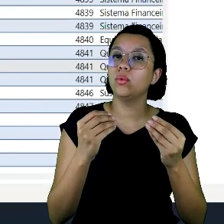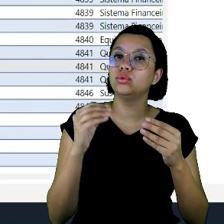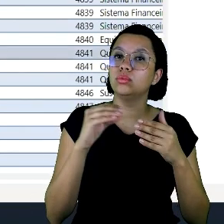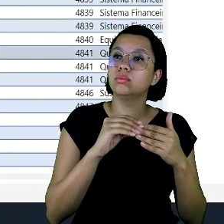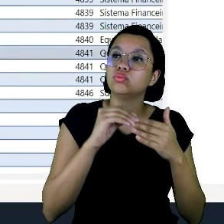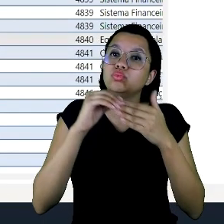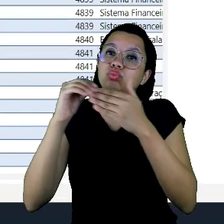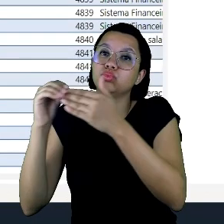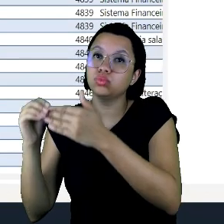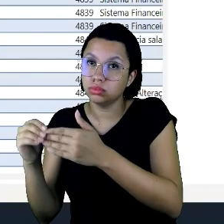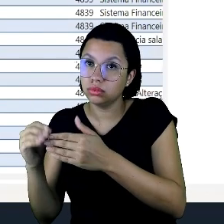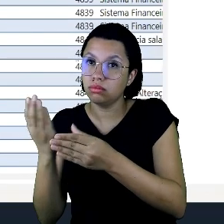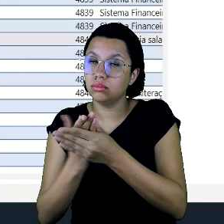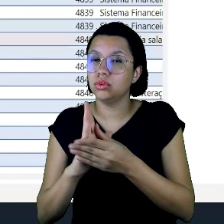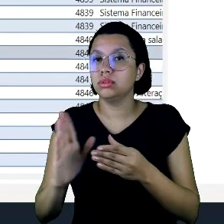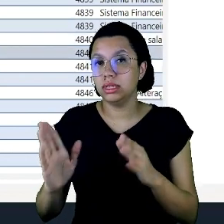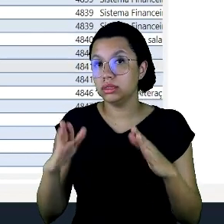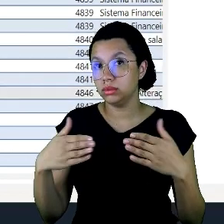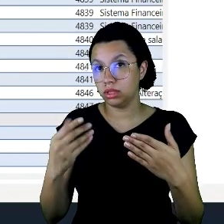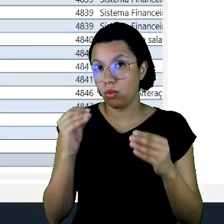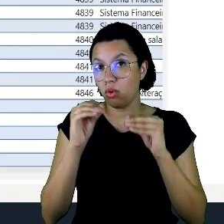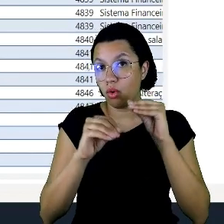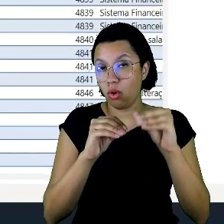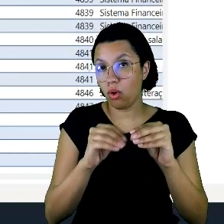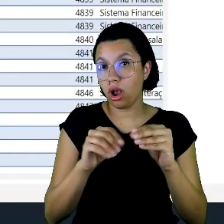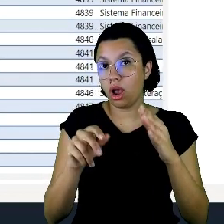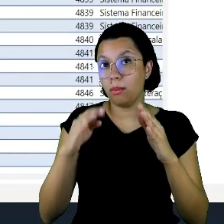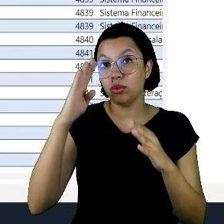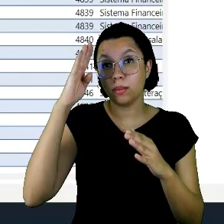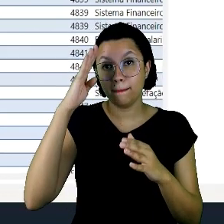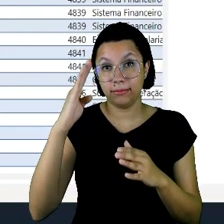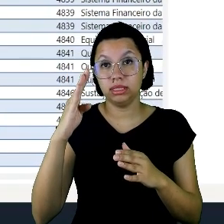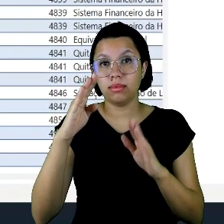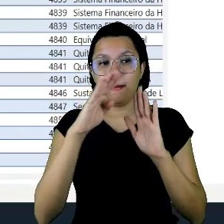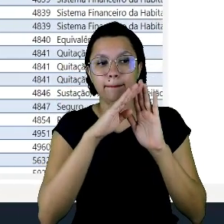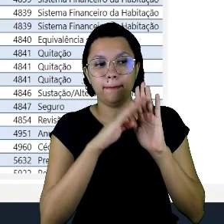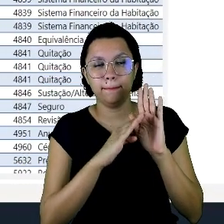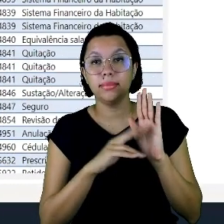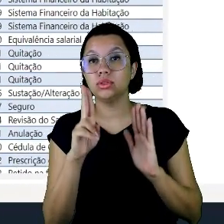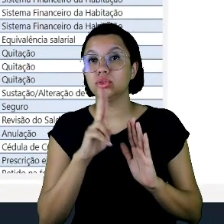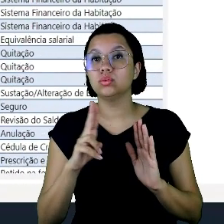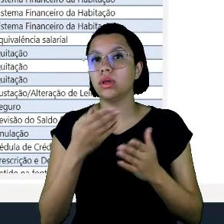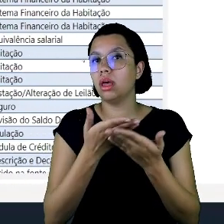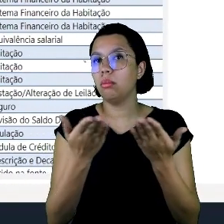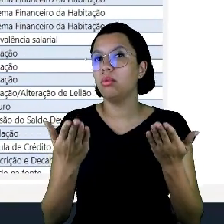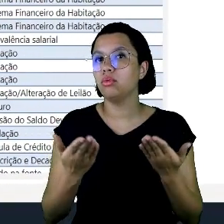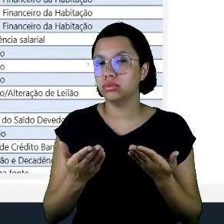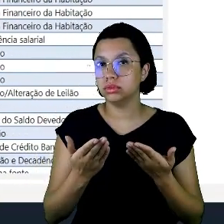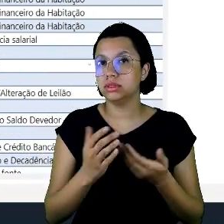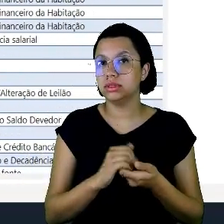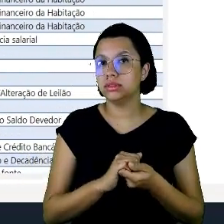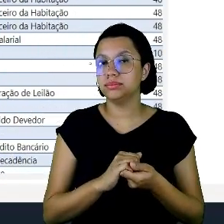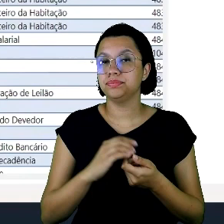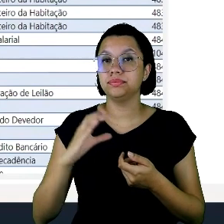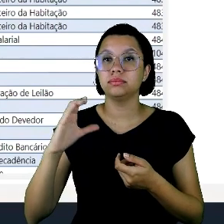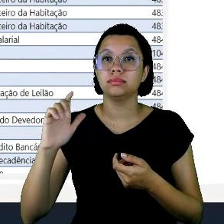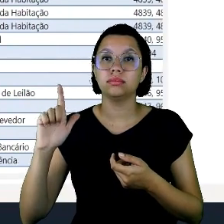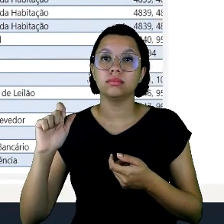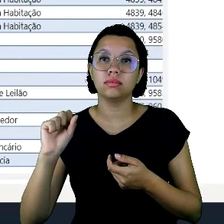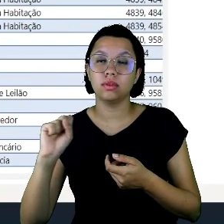para exportar processos. Então, nós colocamos aqui as principais colunas, né, que são utilizadas por